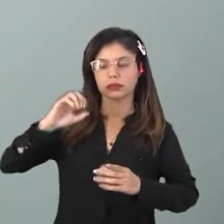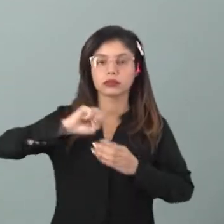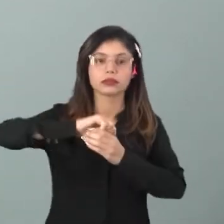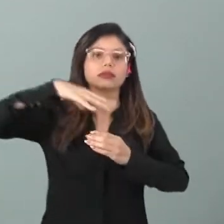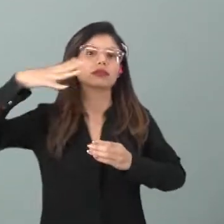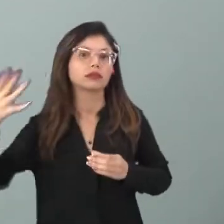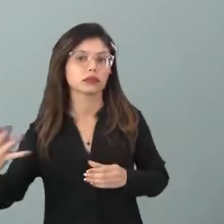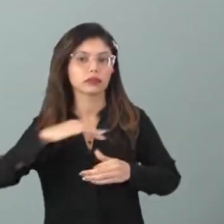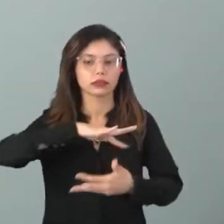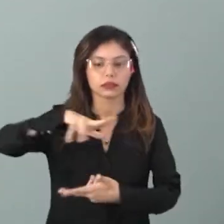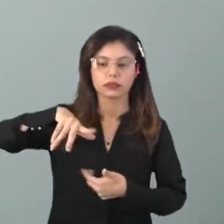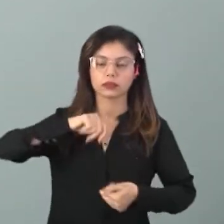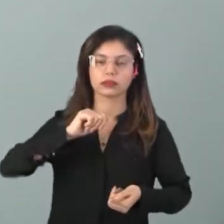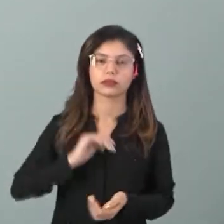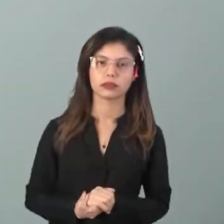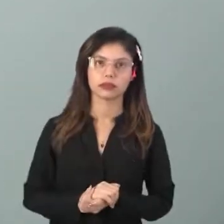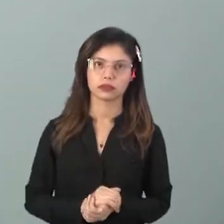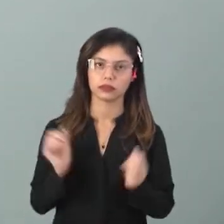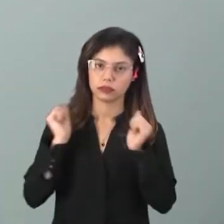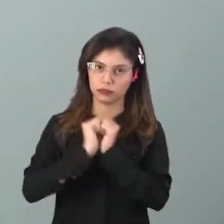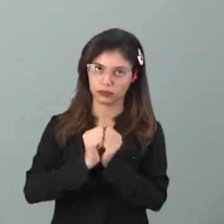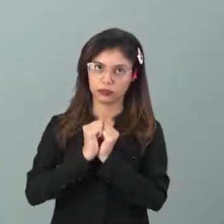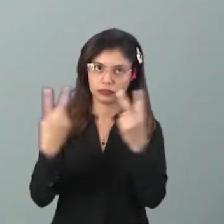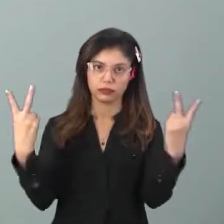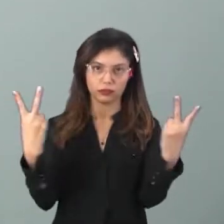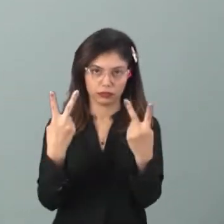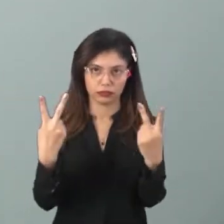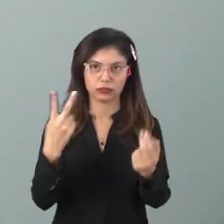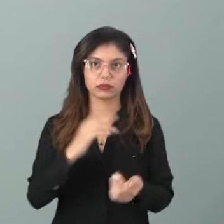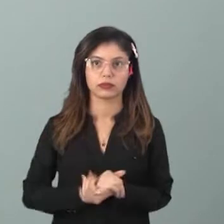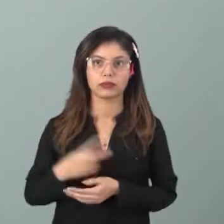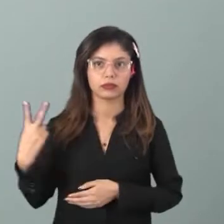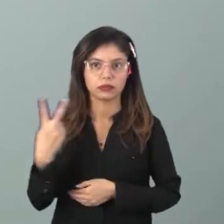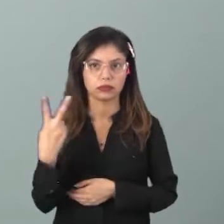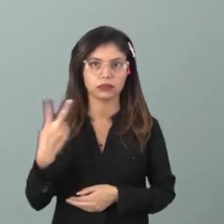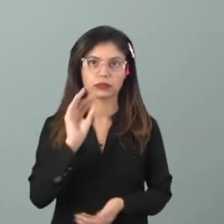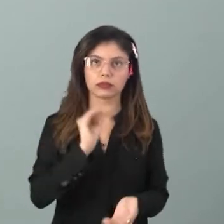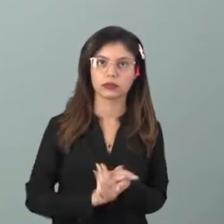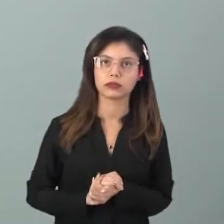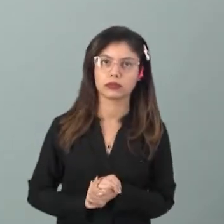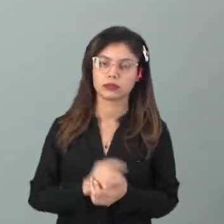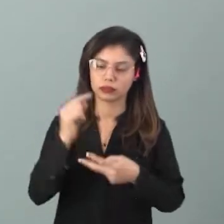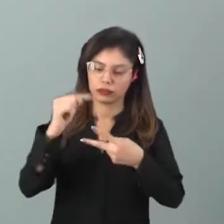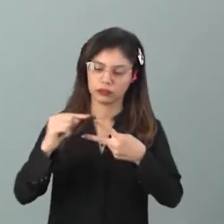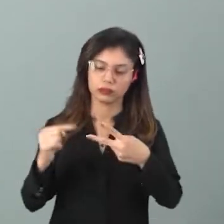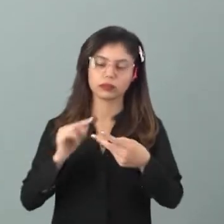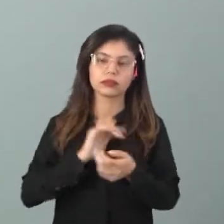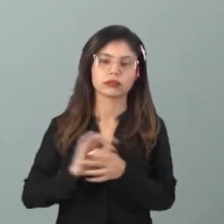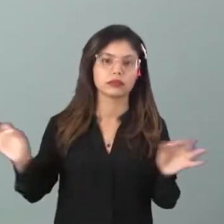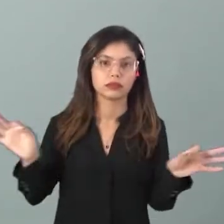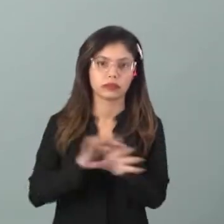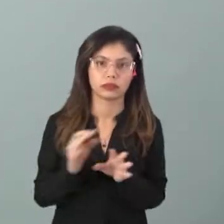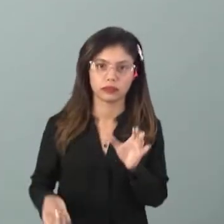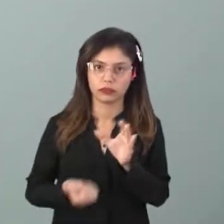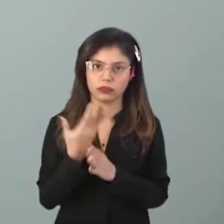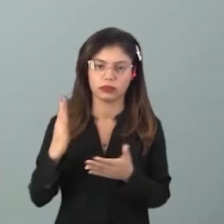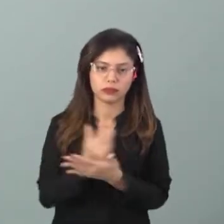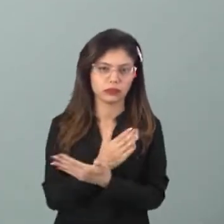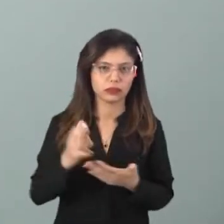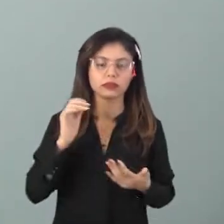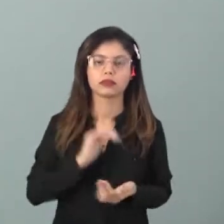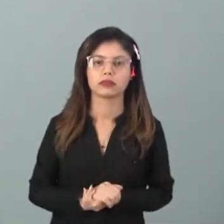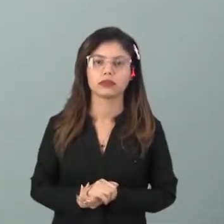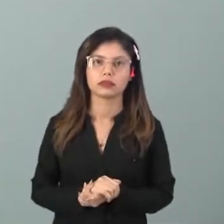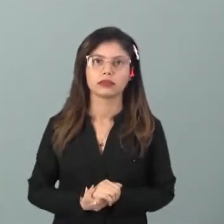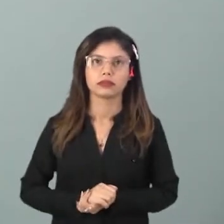forma externa, tá? Então, a junção dos fatores internos com externos vão acabar gerando algumas